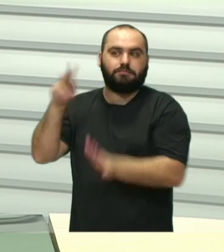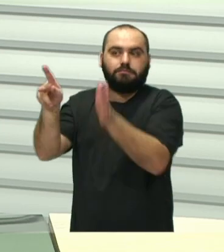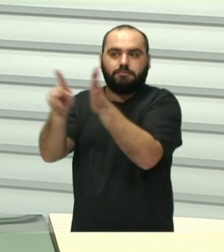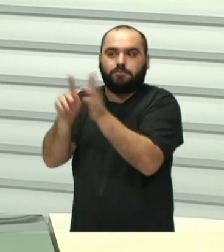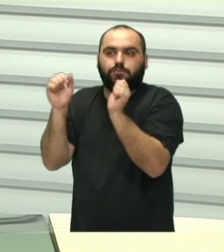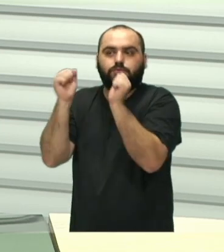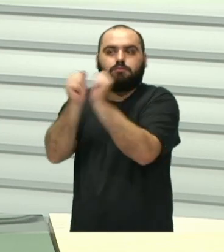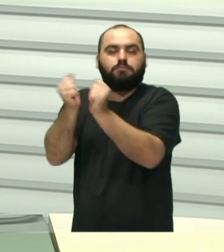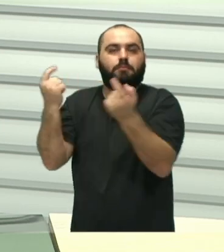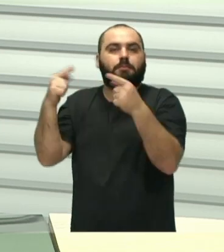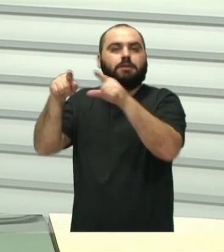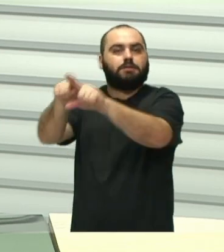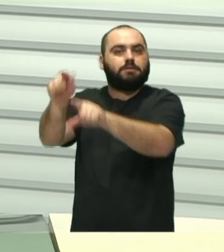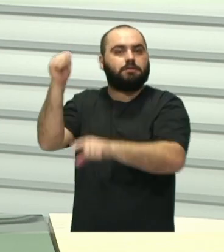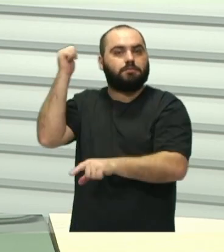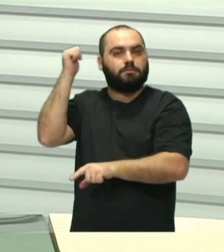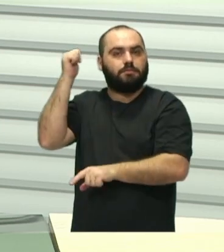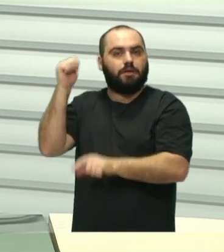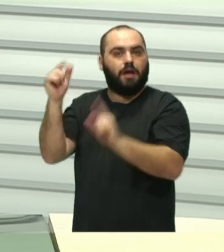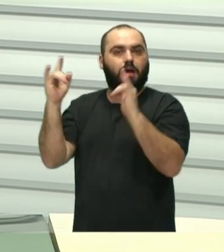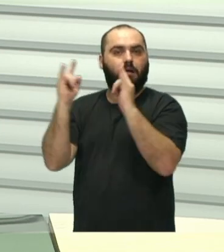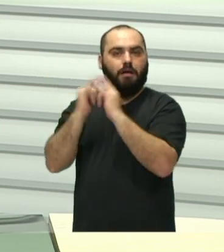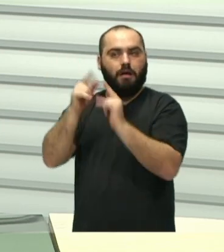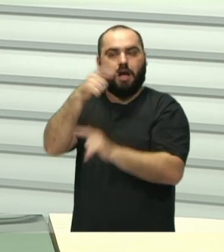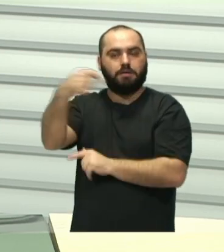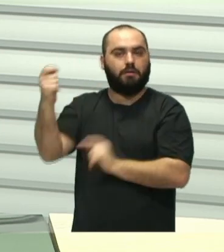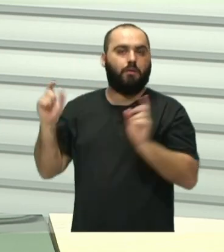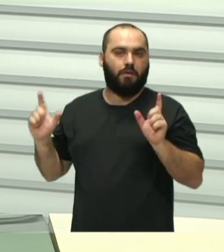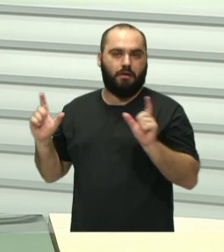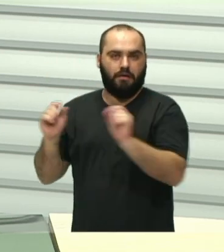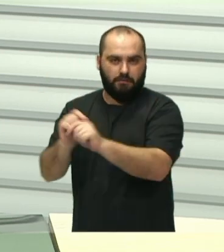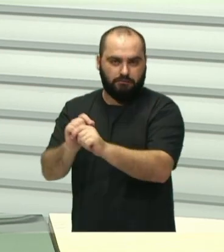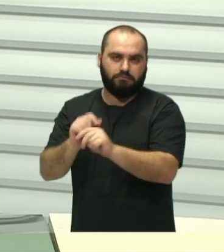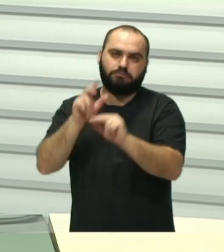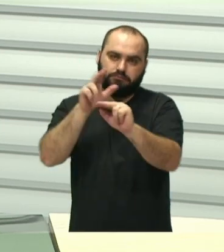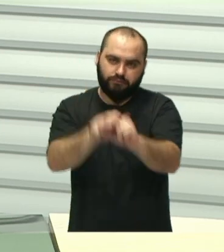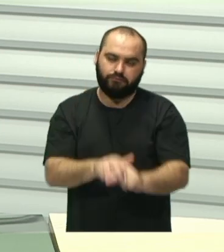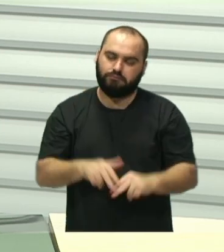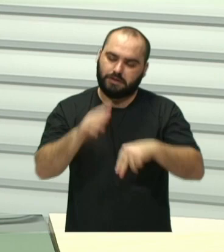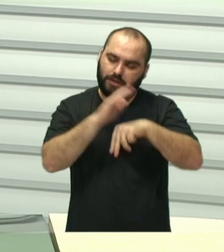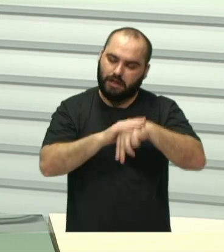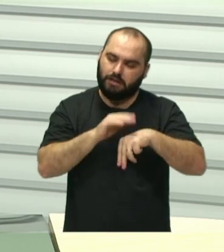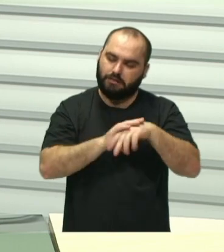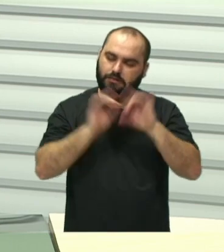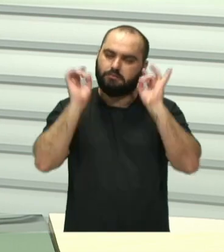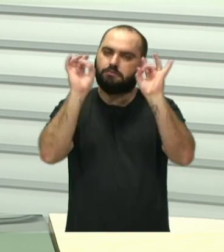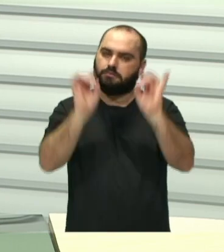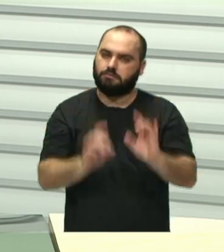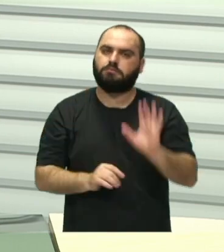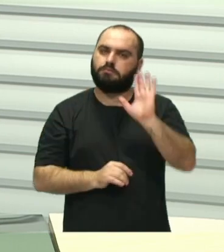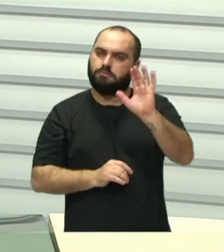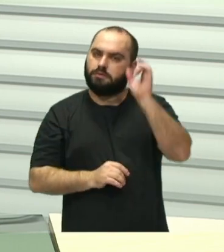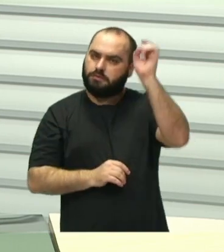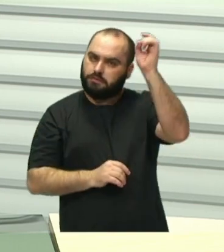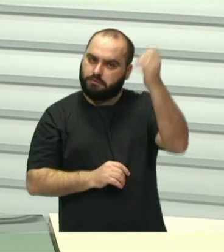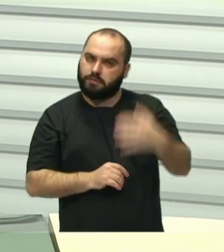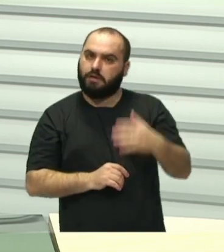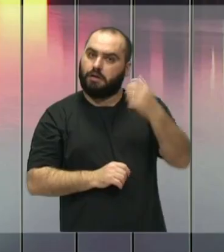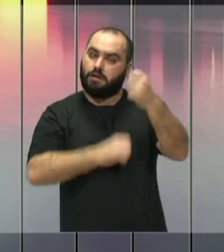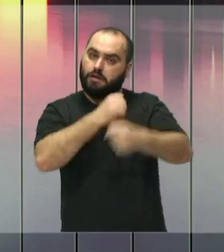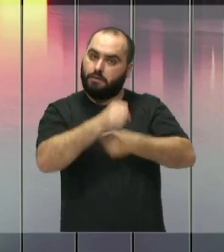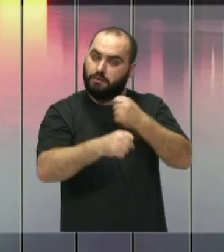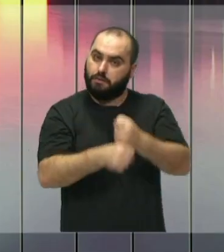é só ações que as mulheres realizaram o que é importante a gente registrar aqui a todo o nosso carinho e dizer que vamos eles ainda mais neste ano